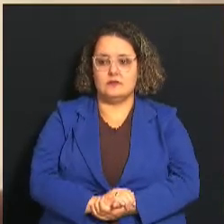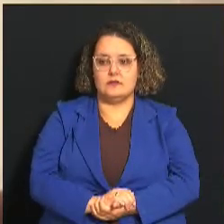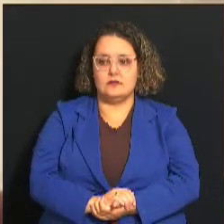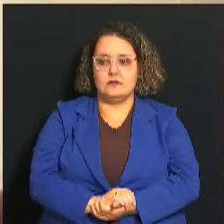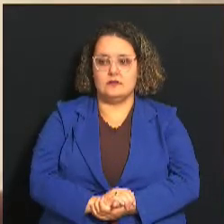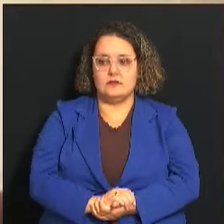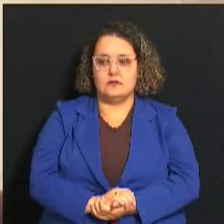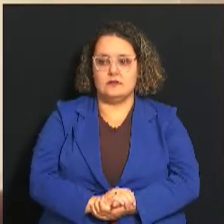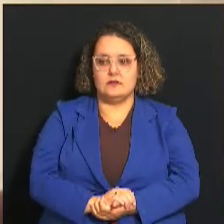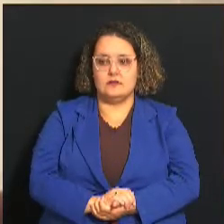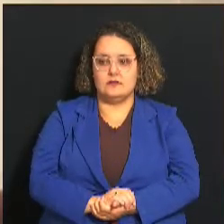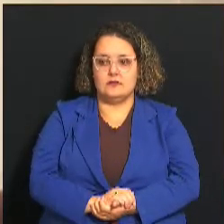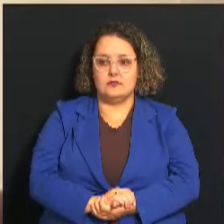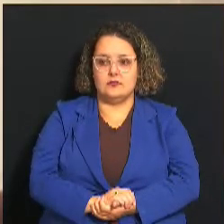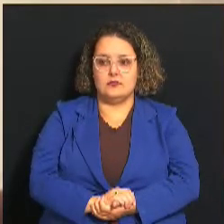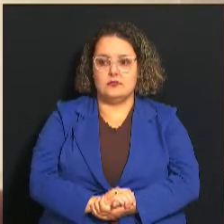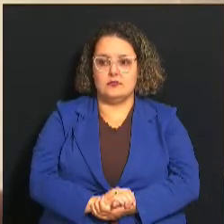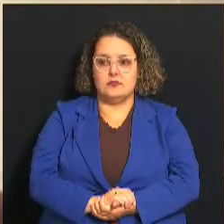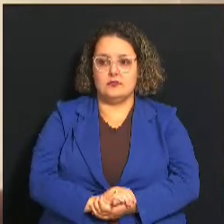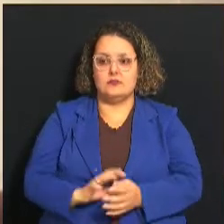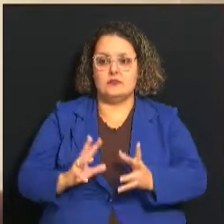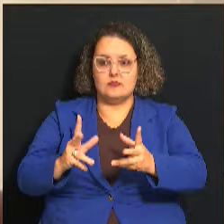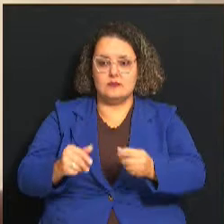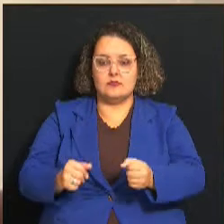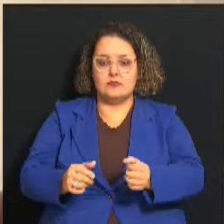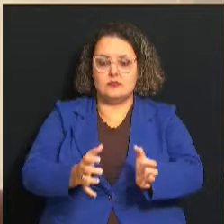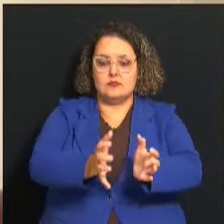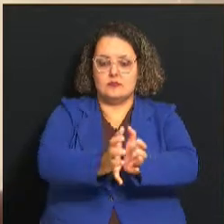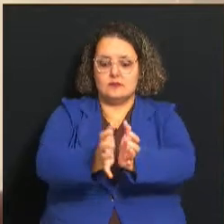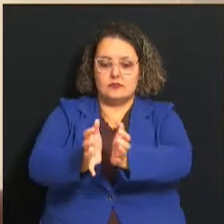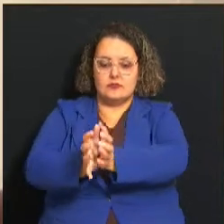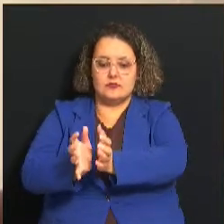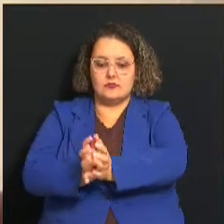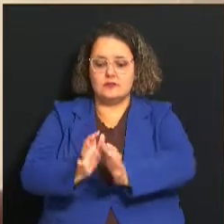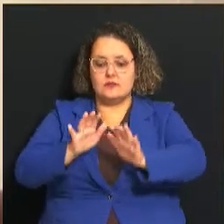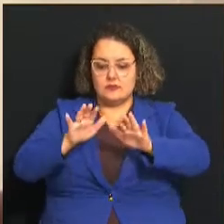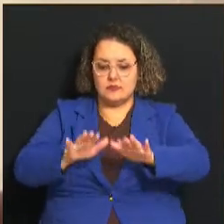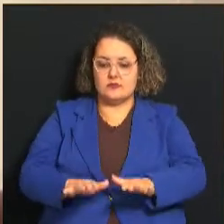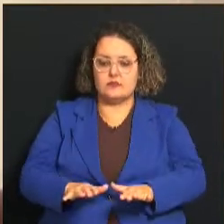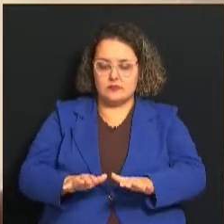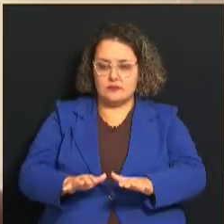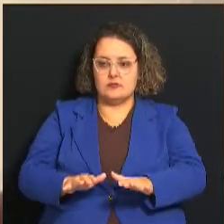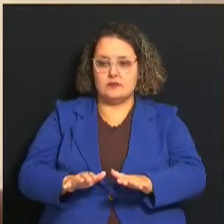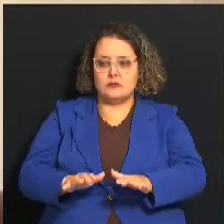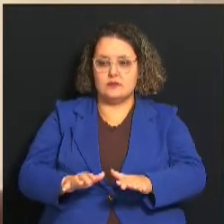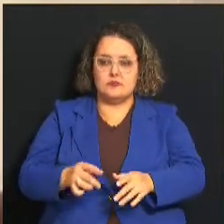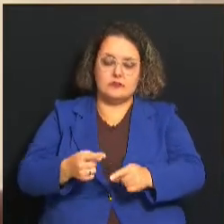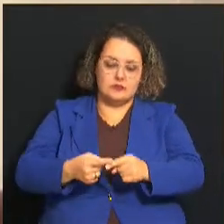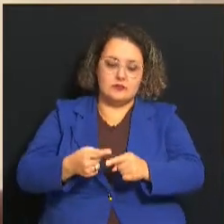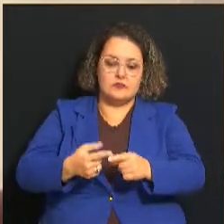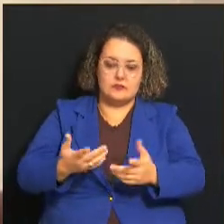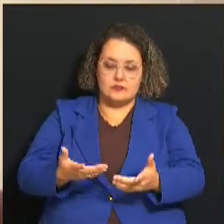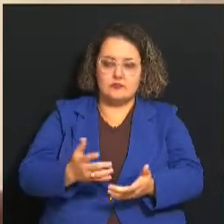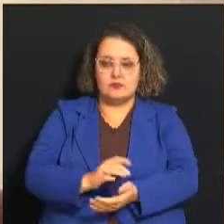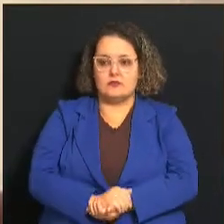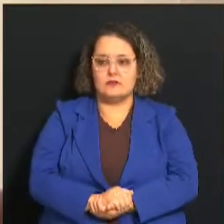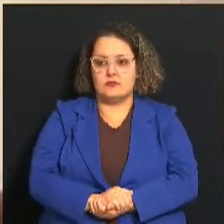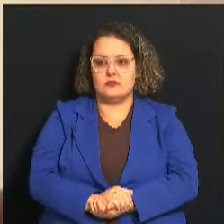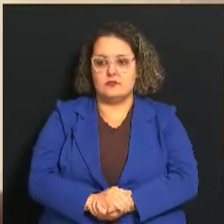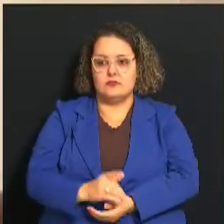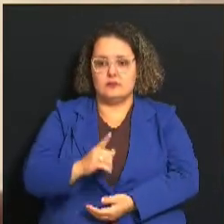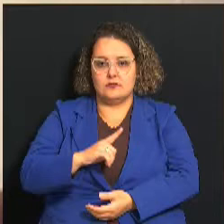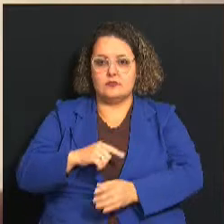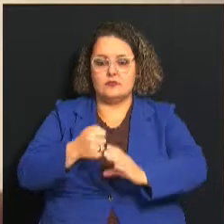envolvem todas as comissões permanentes da casa, né? Até porque ela tem a característica de